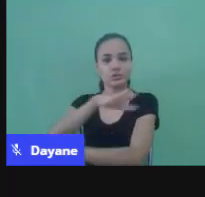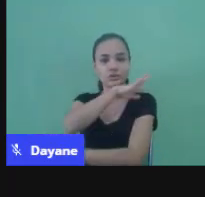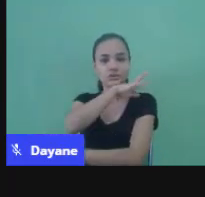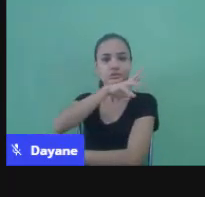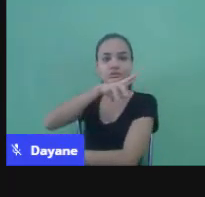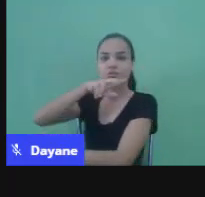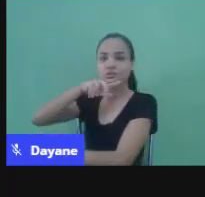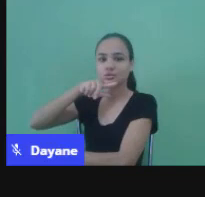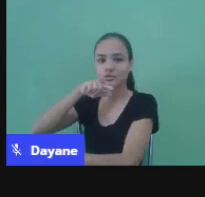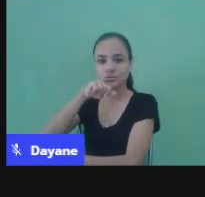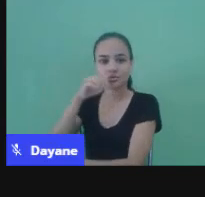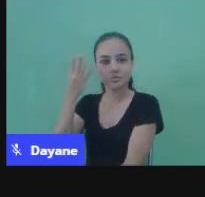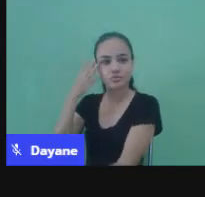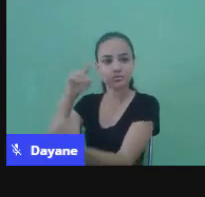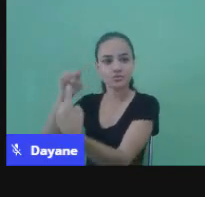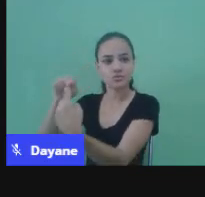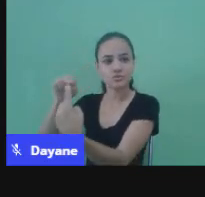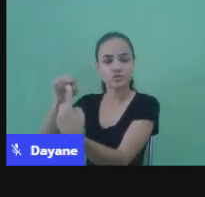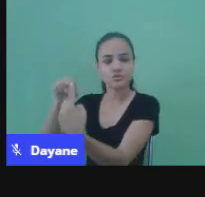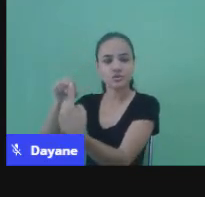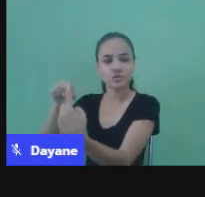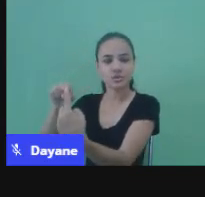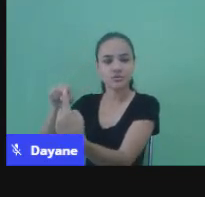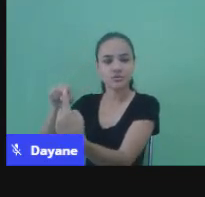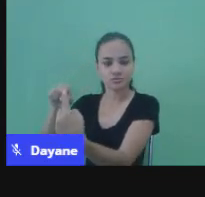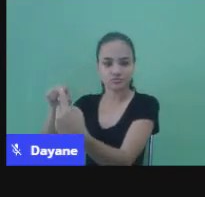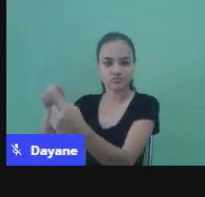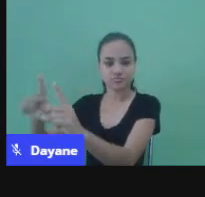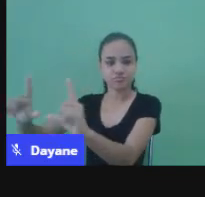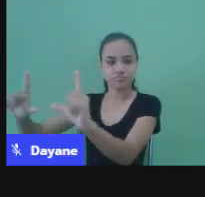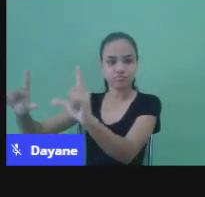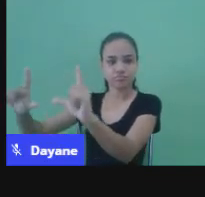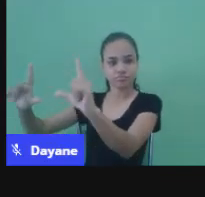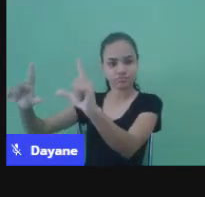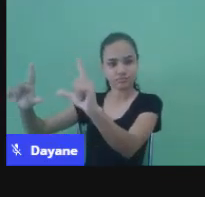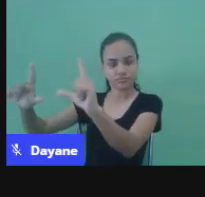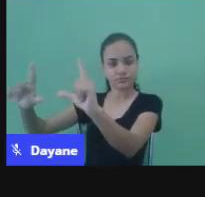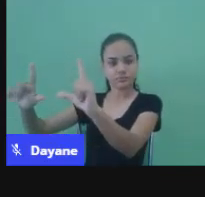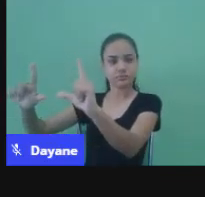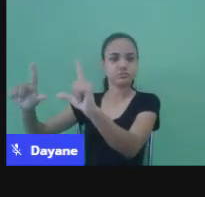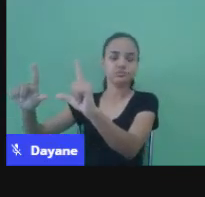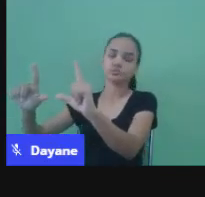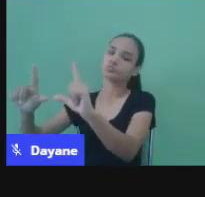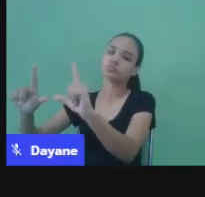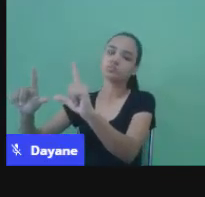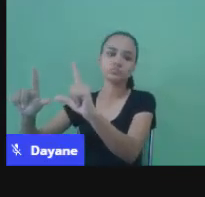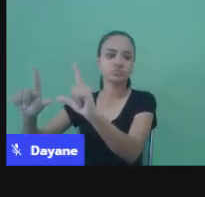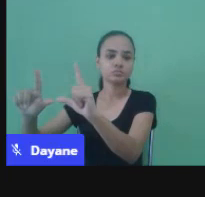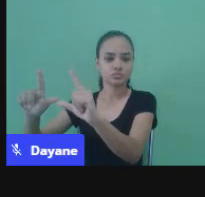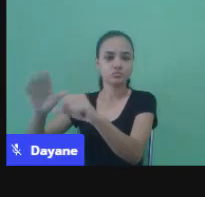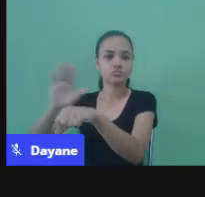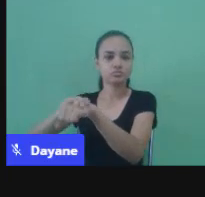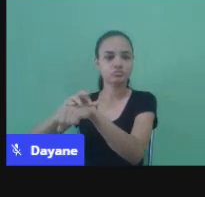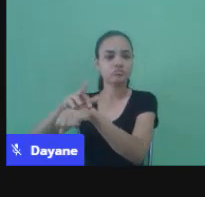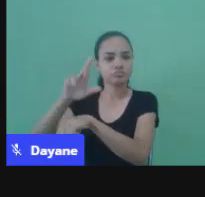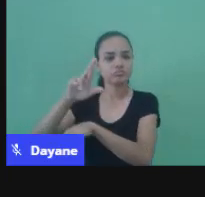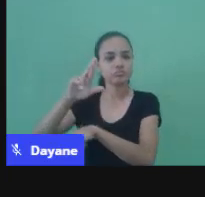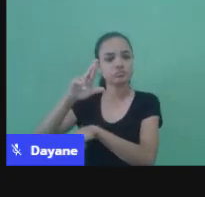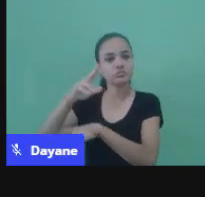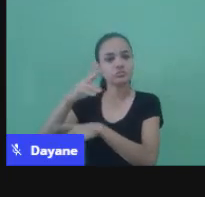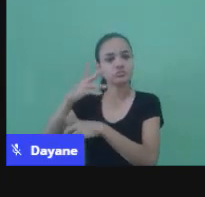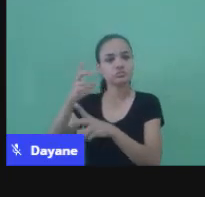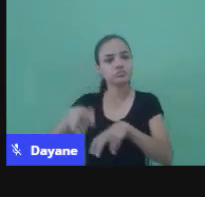objetivo. Então, esse trabalhar com os proprietários rurais é uma coisa muito importante para nós. Você pode ver